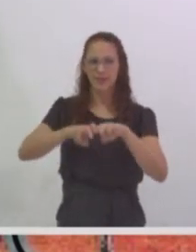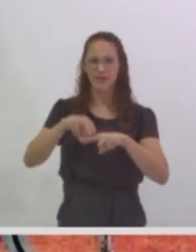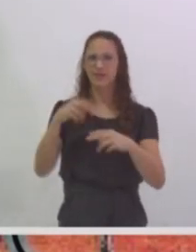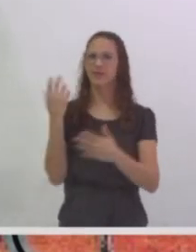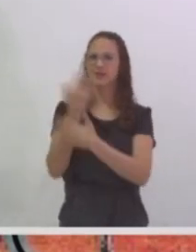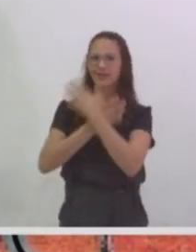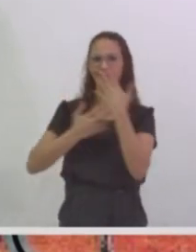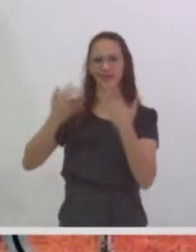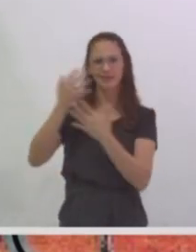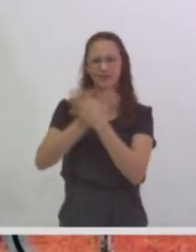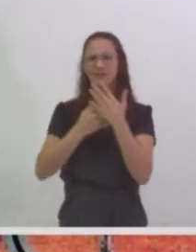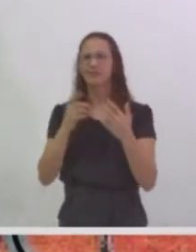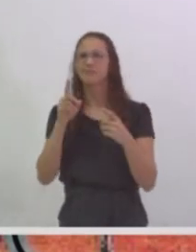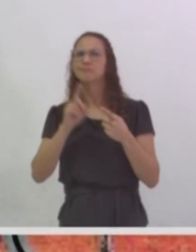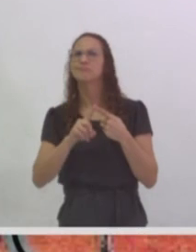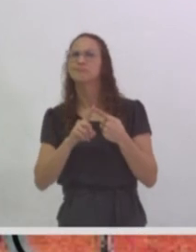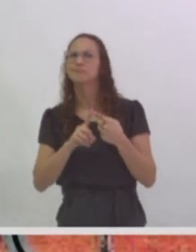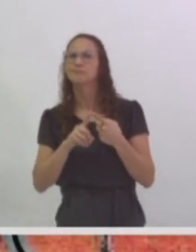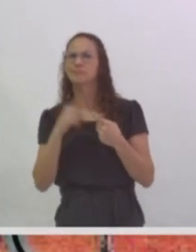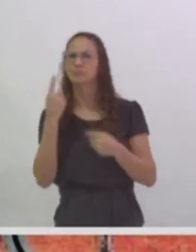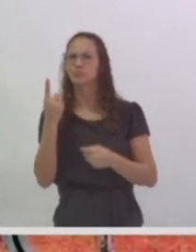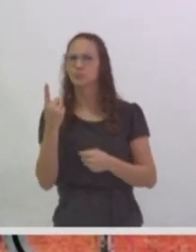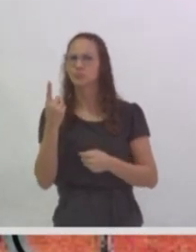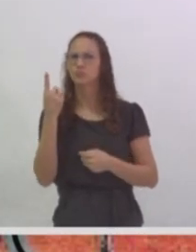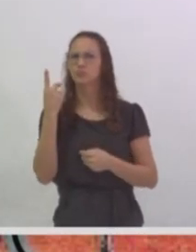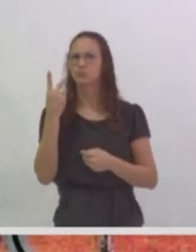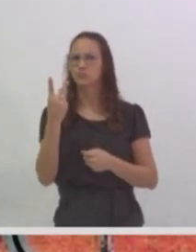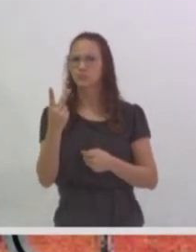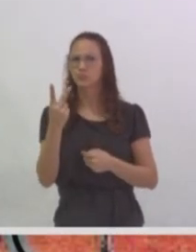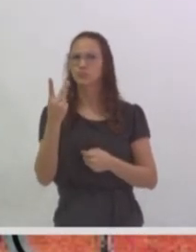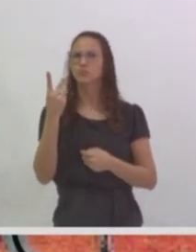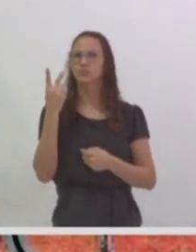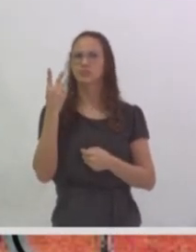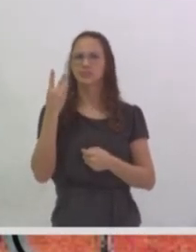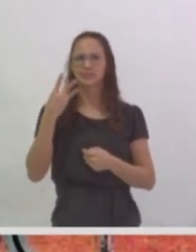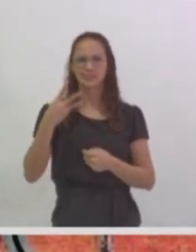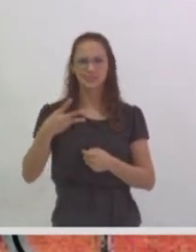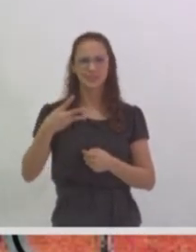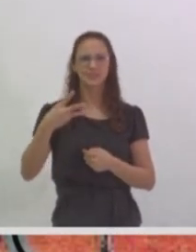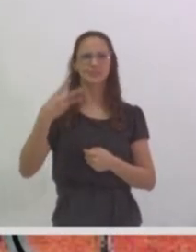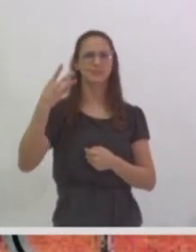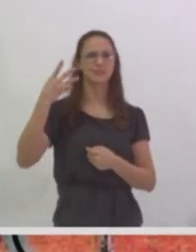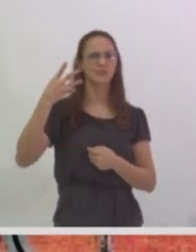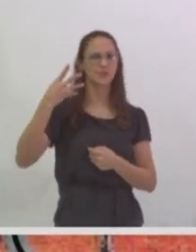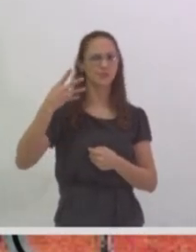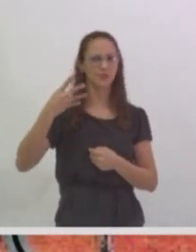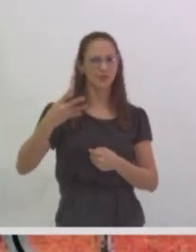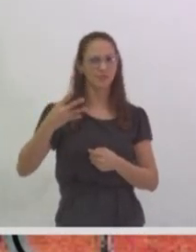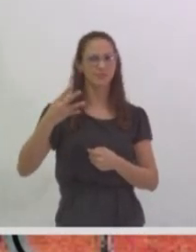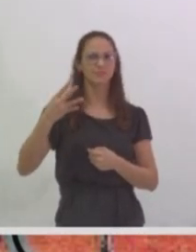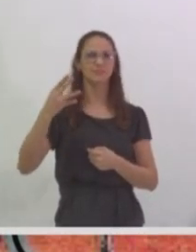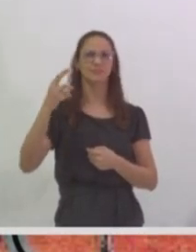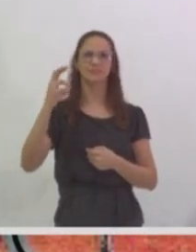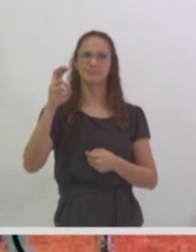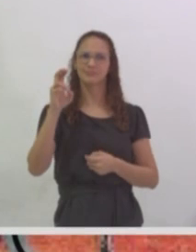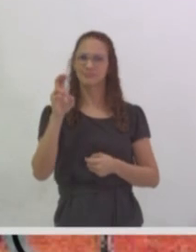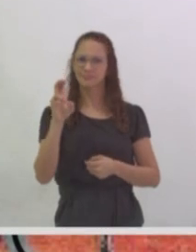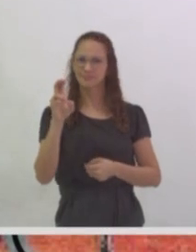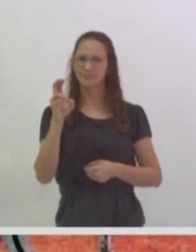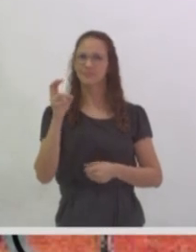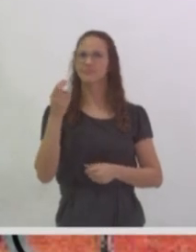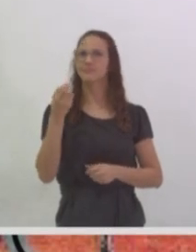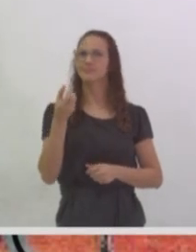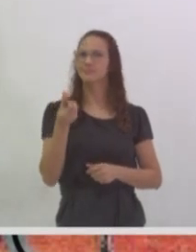canto. Vamos contar agora. Uma, duas, três, quatro,